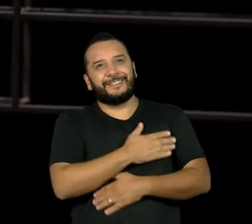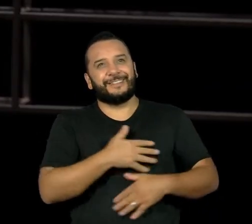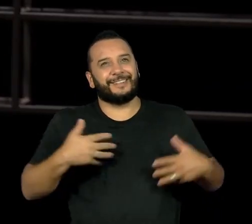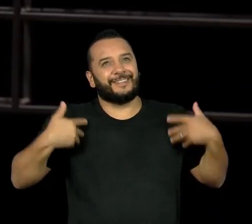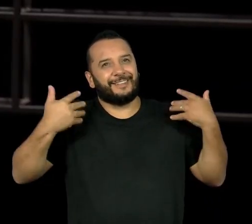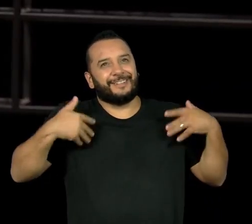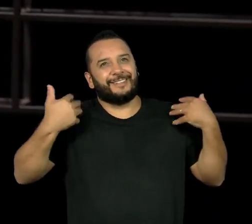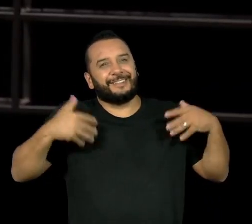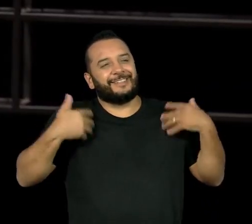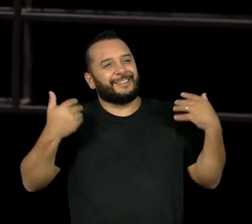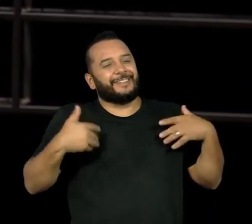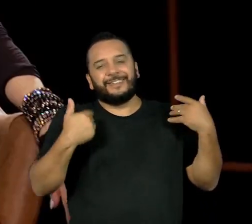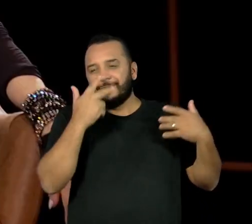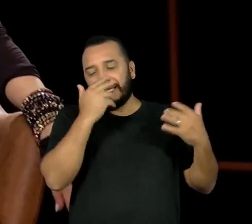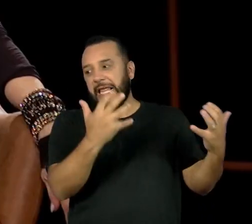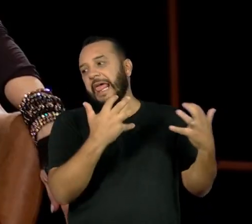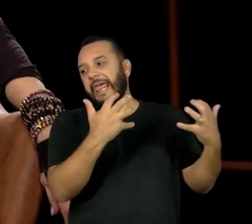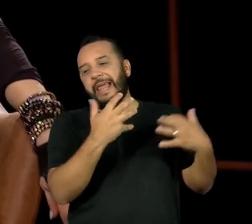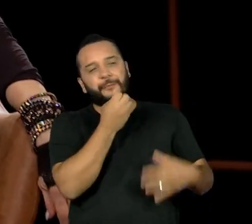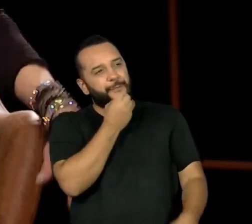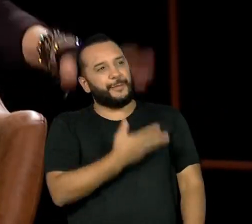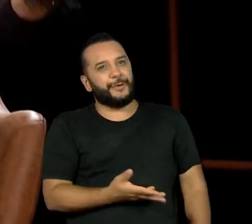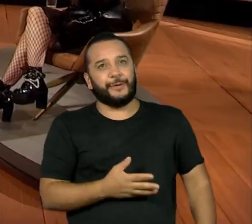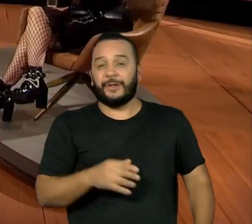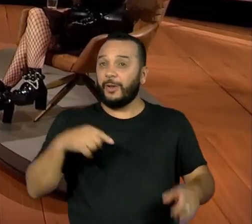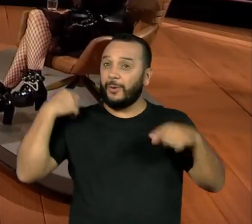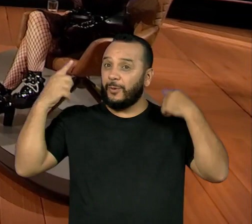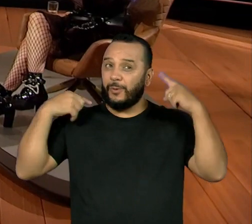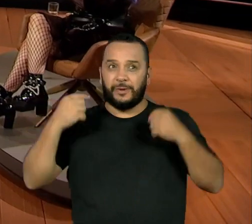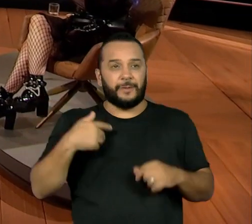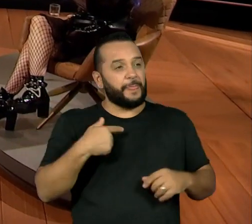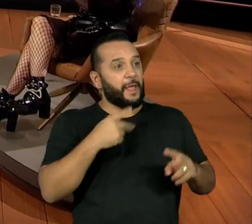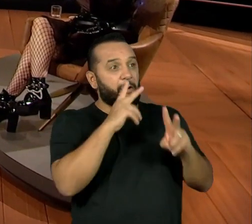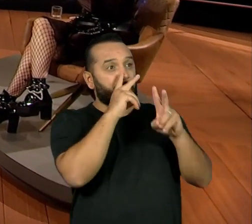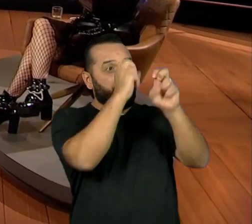alegria, que energia. Quanta loucura, hein? Que a força